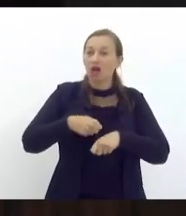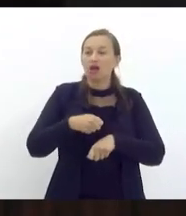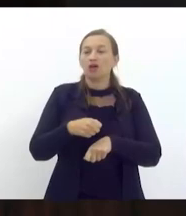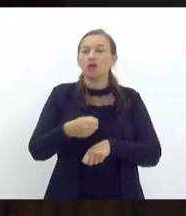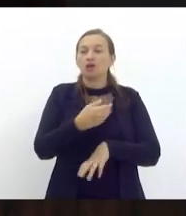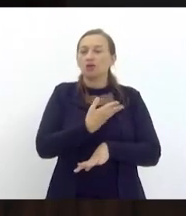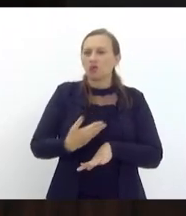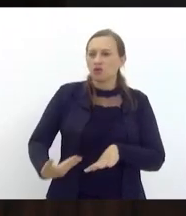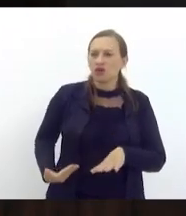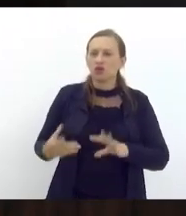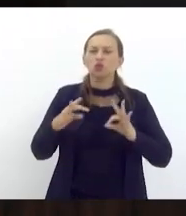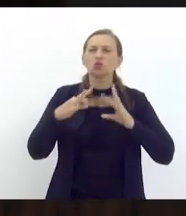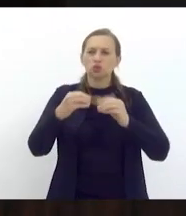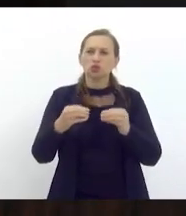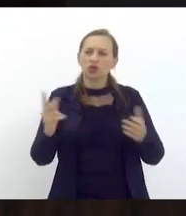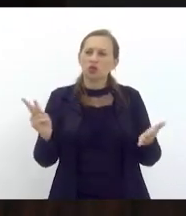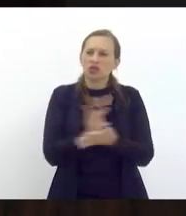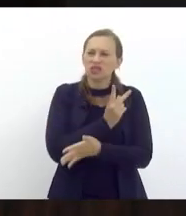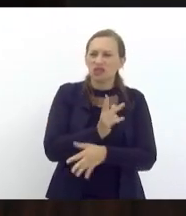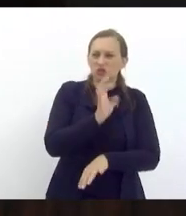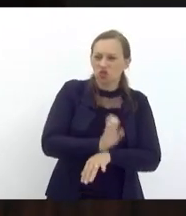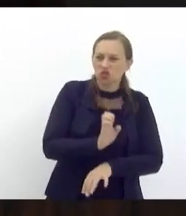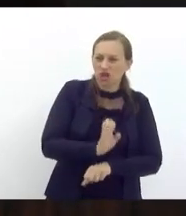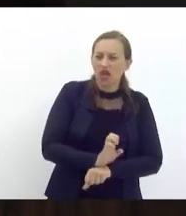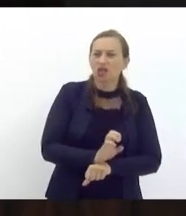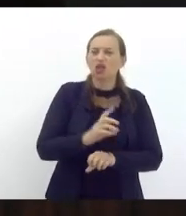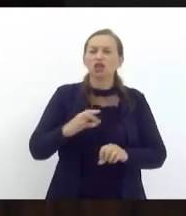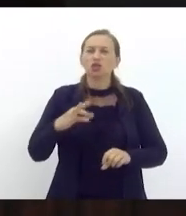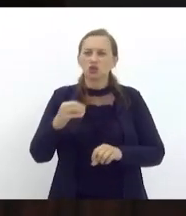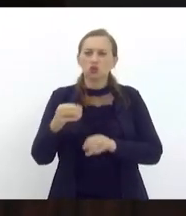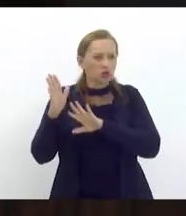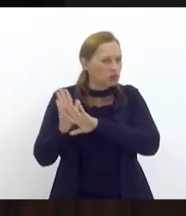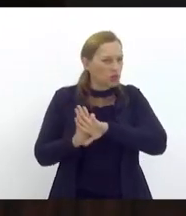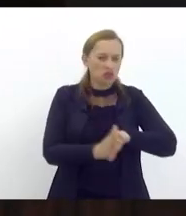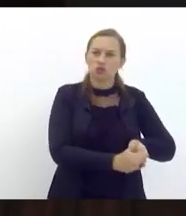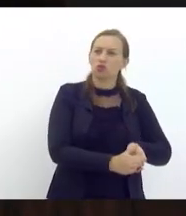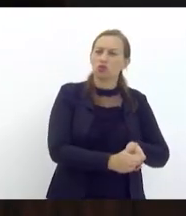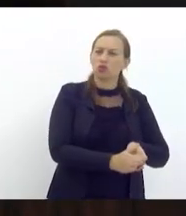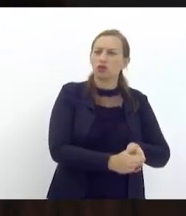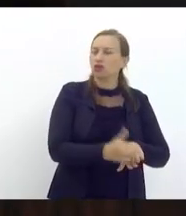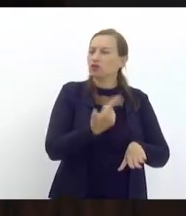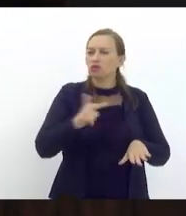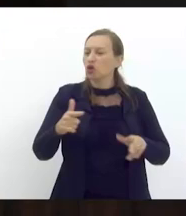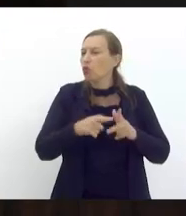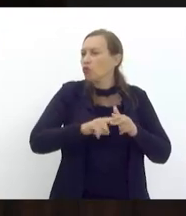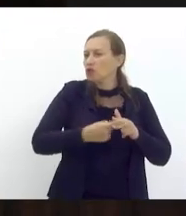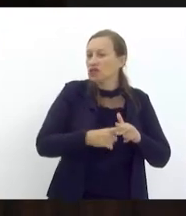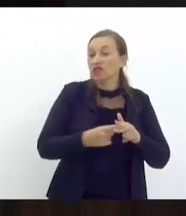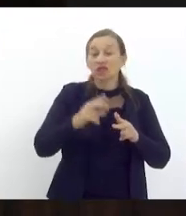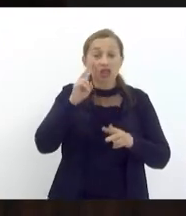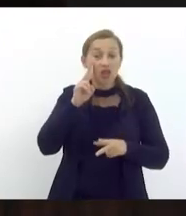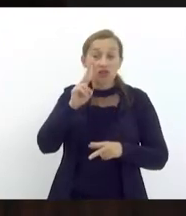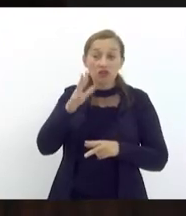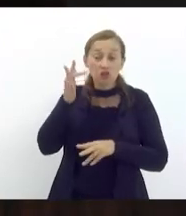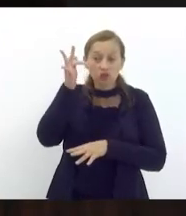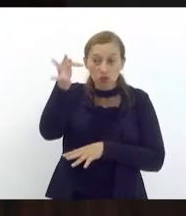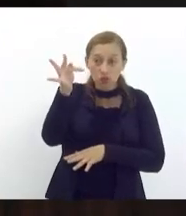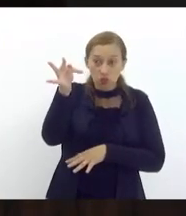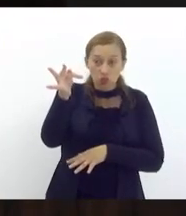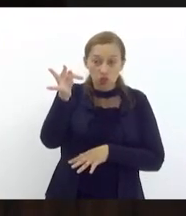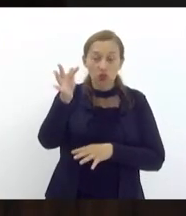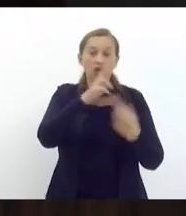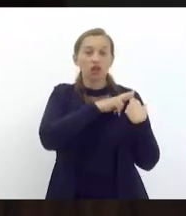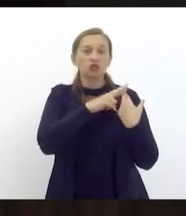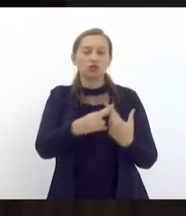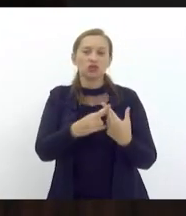aconteceu no estado e a gente não tá aqui para jogar pedra e ninguém nada que passou que passou passou não dá para consertar mais a gente tem que olhar para frente com austeridade com